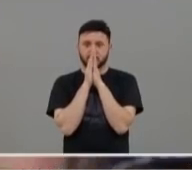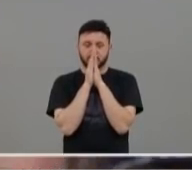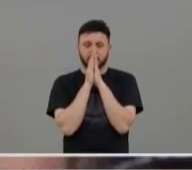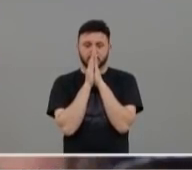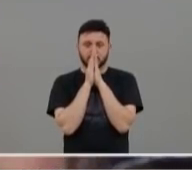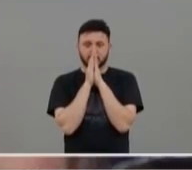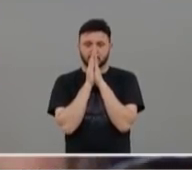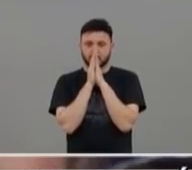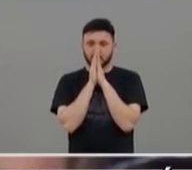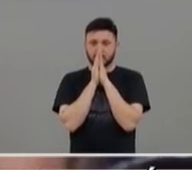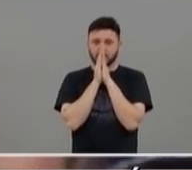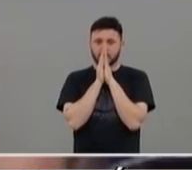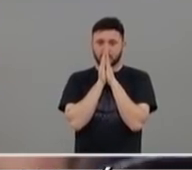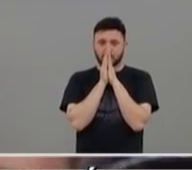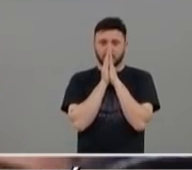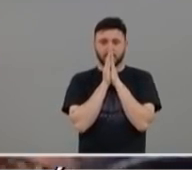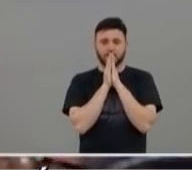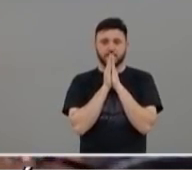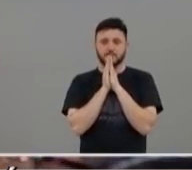Shindalabaria Lakandaye.